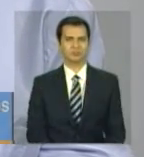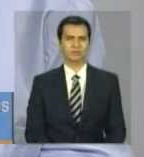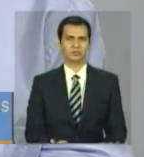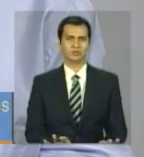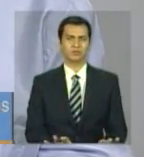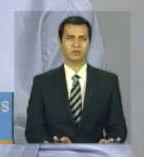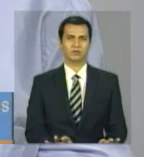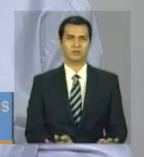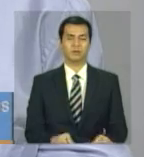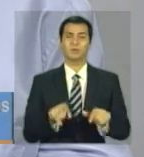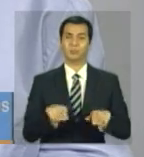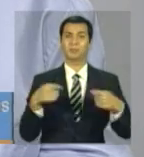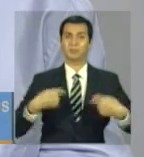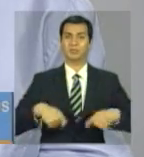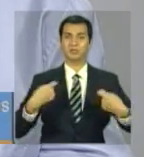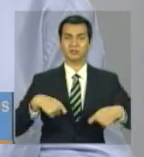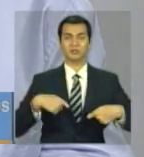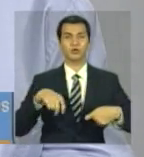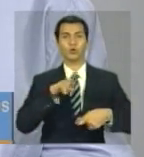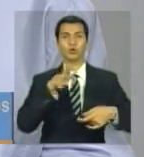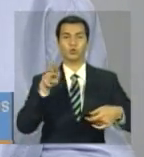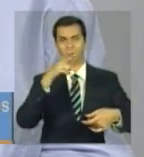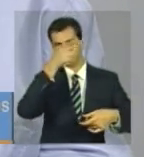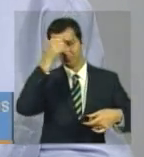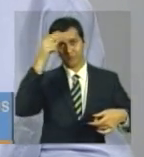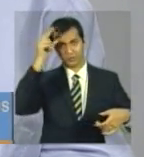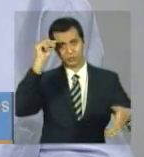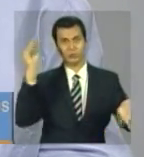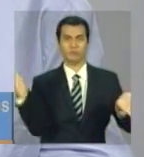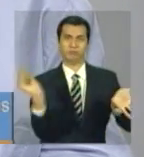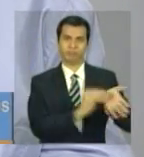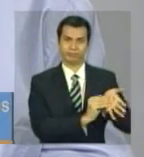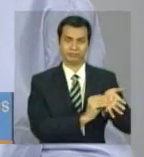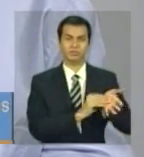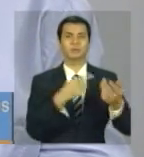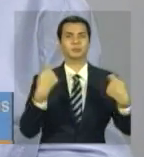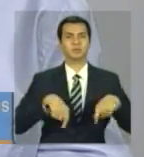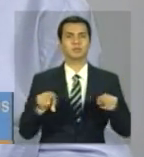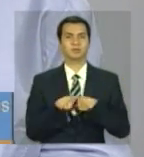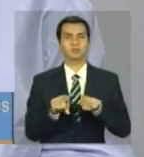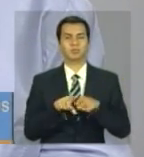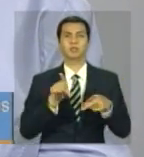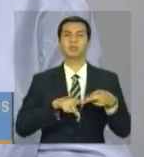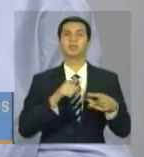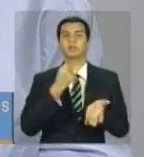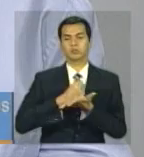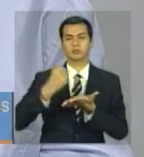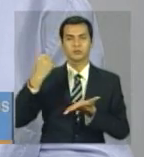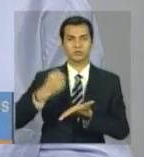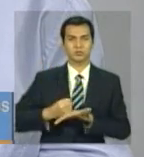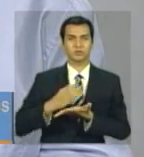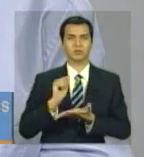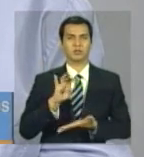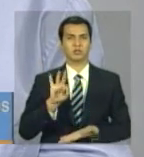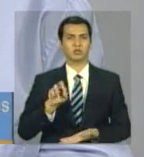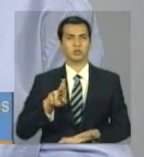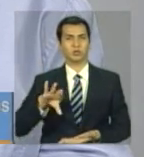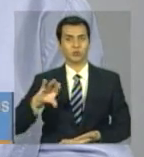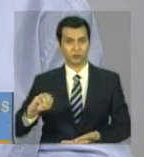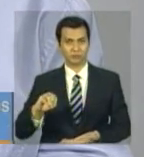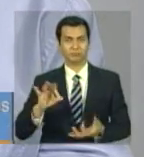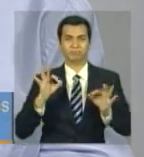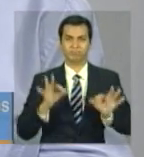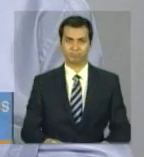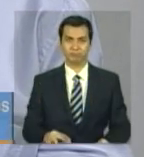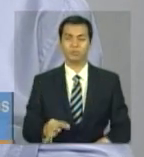estar, em nome da prefeitura, registrado num cartório de imóvel daquele município ou da região, né? Esse tem sido, talvez, o